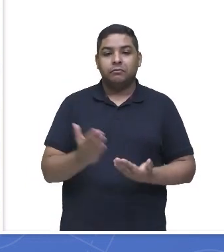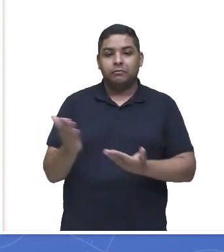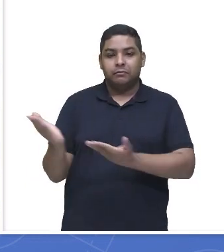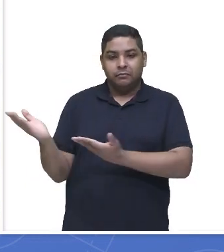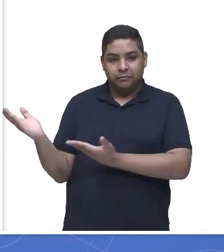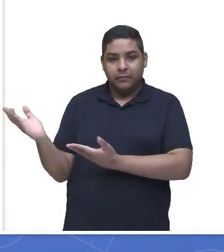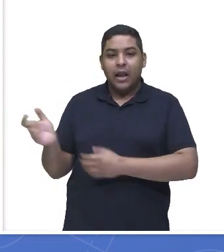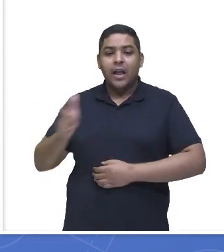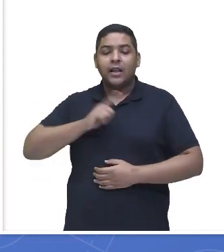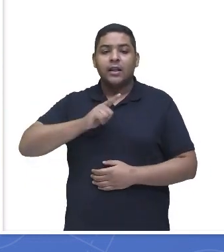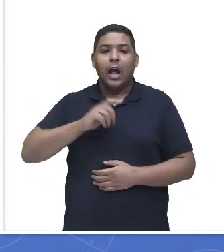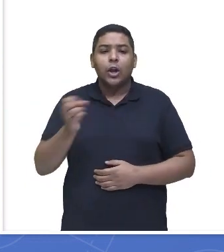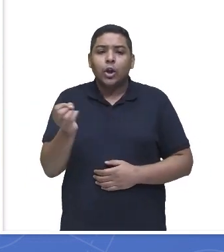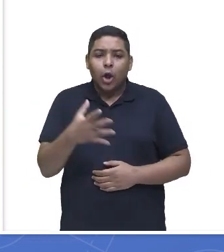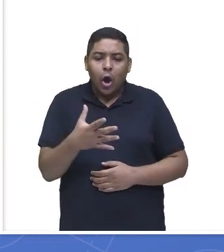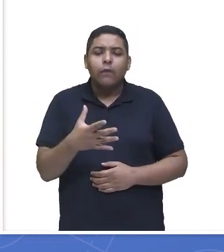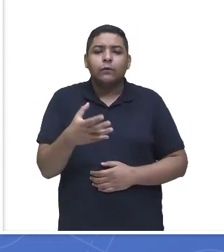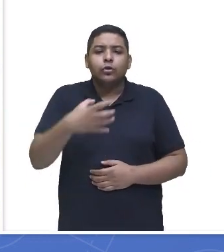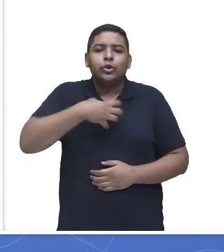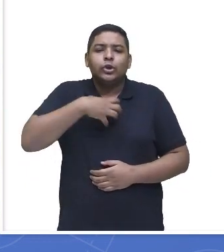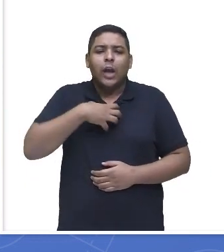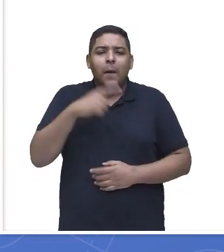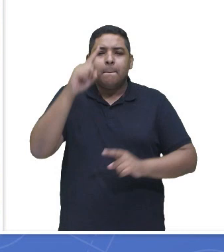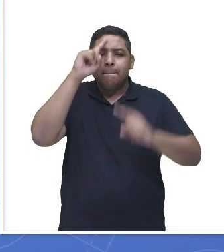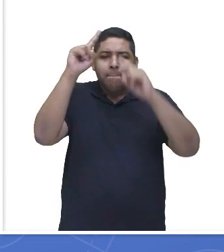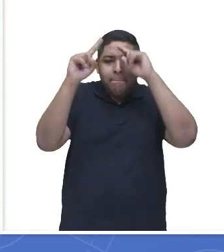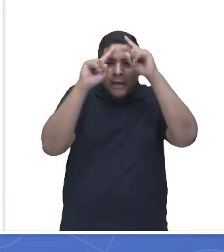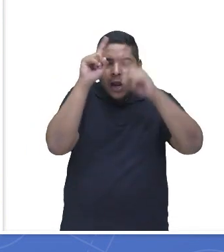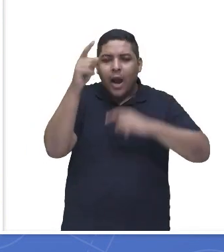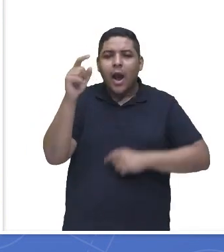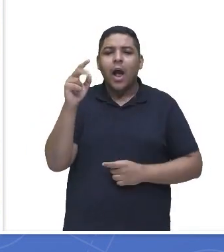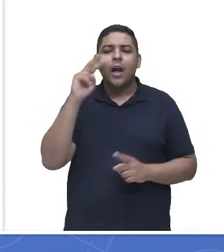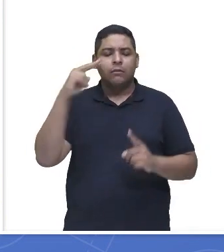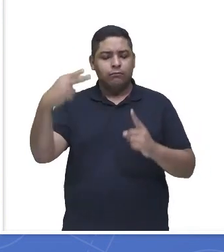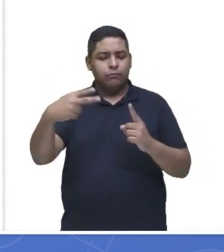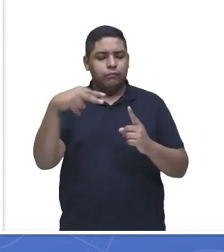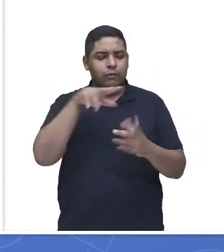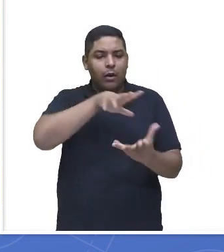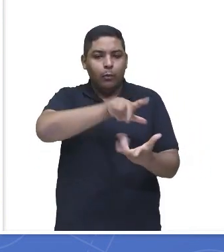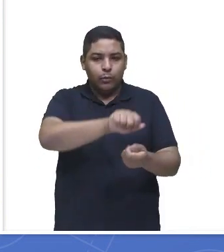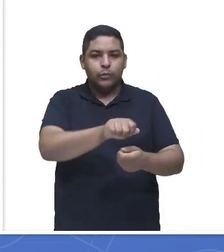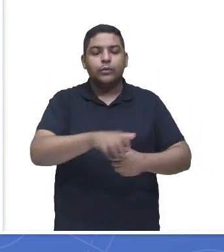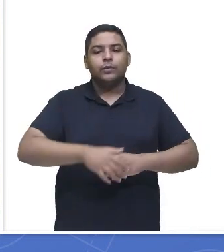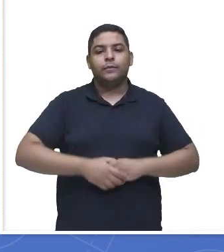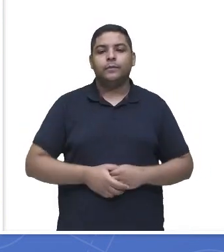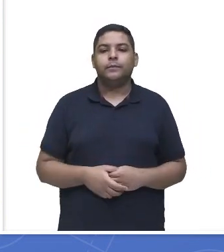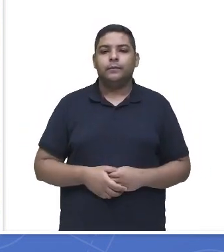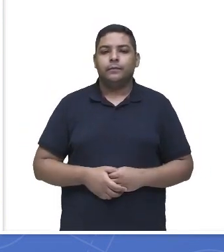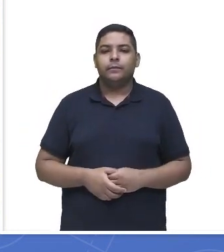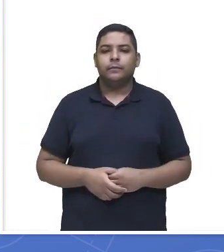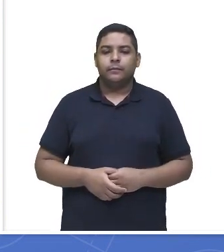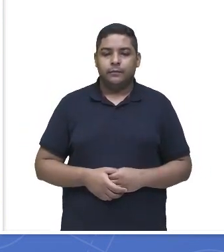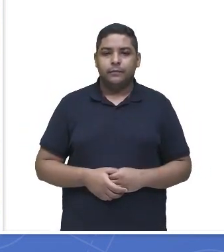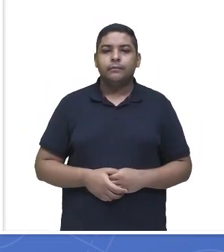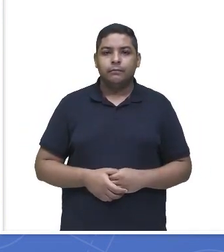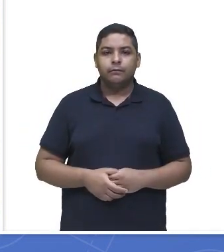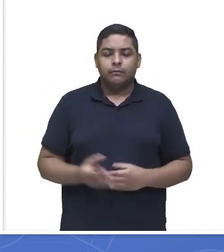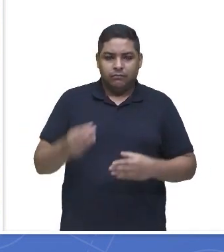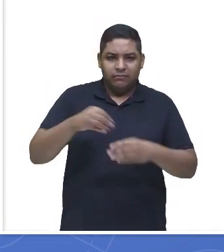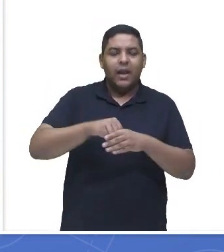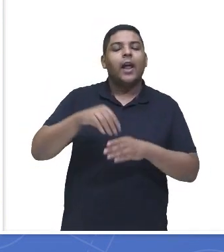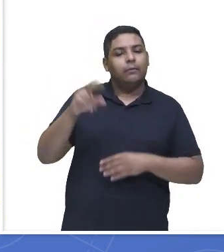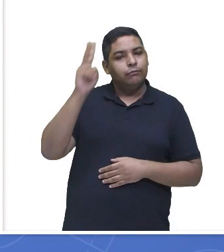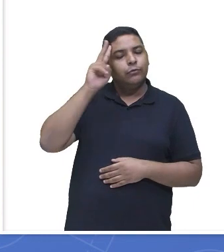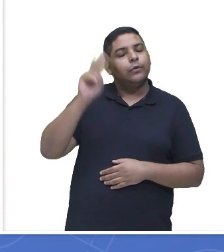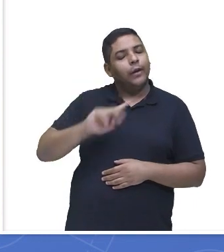nova maneira de pensar e ver o mundo. Muito bem, é verdade mesmo. Dentro da nossa história, né, vai surgindo